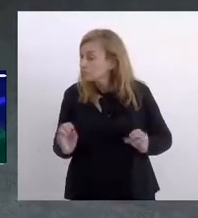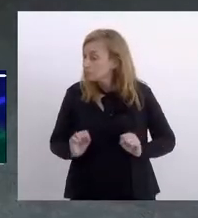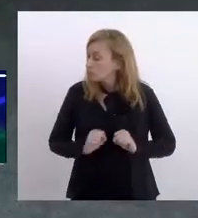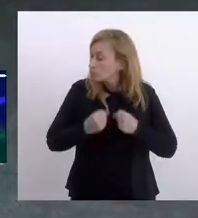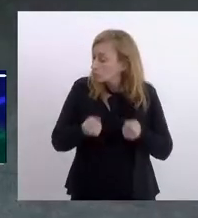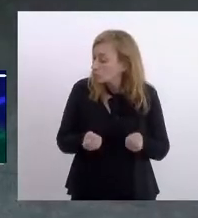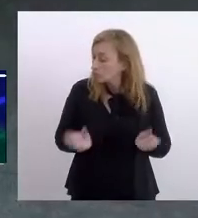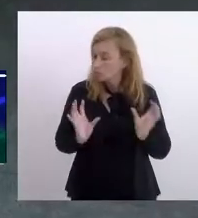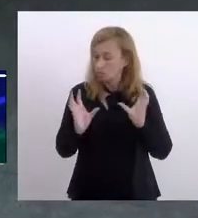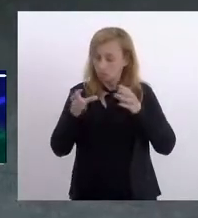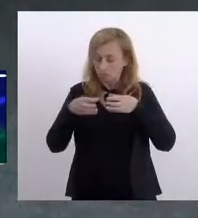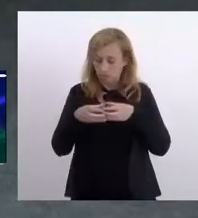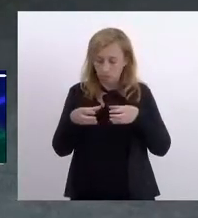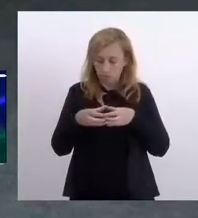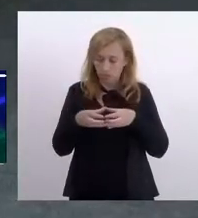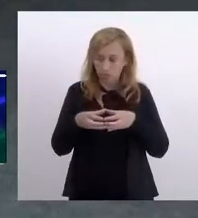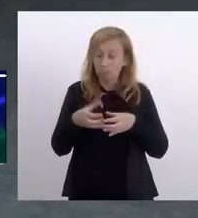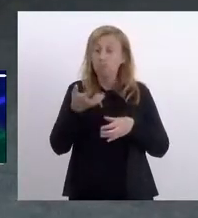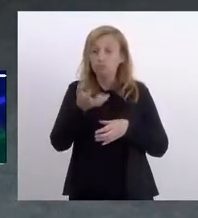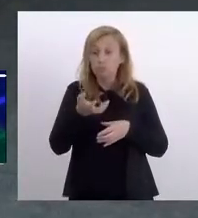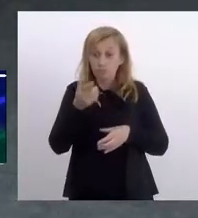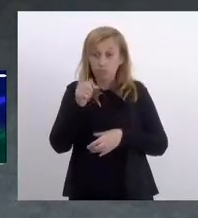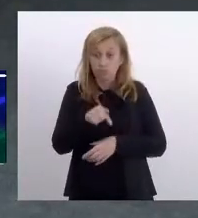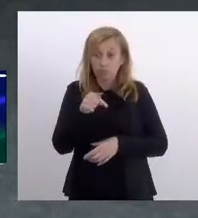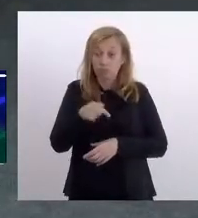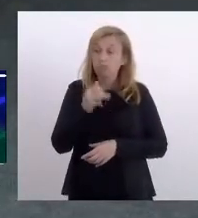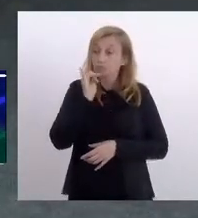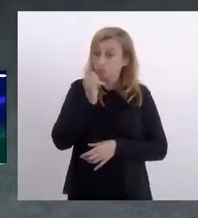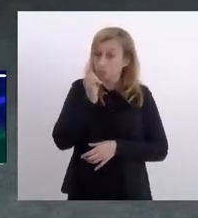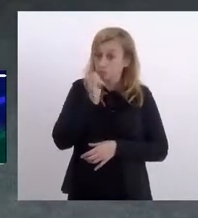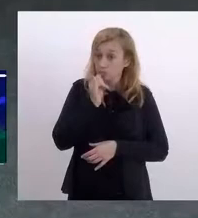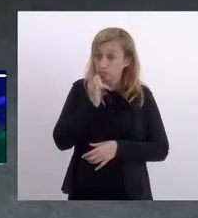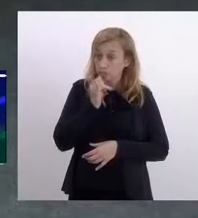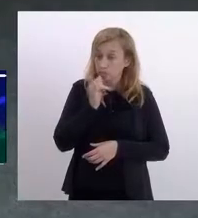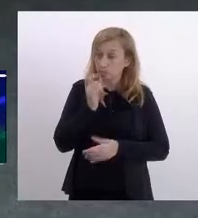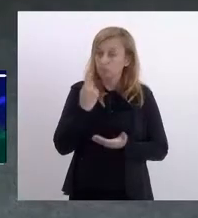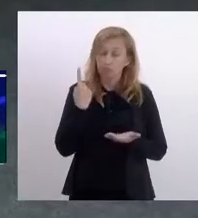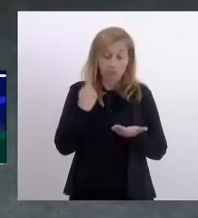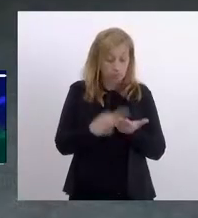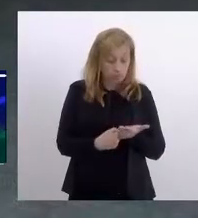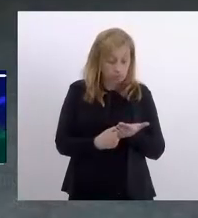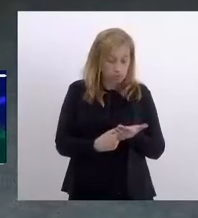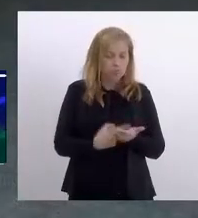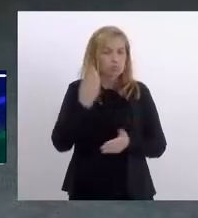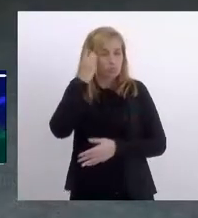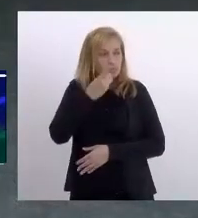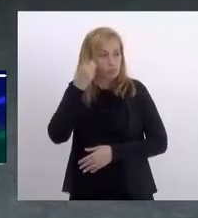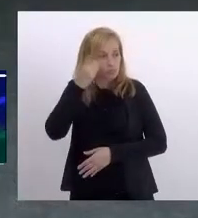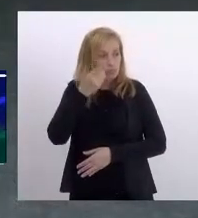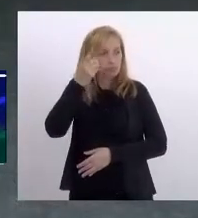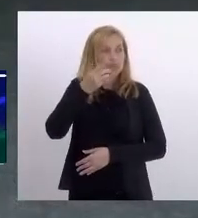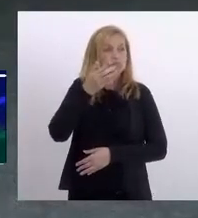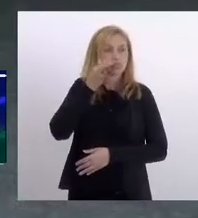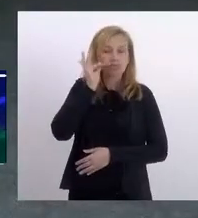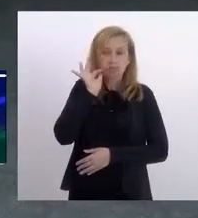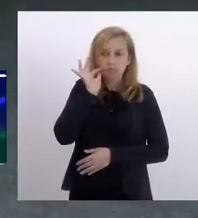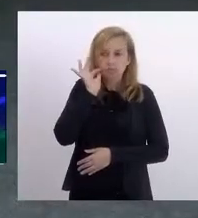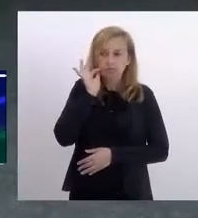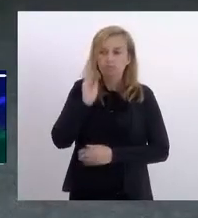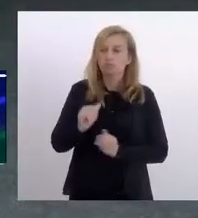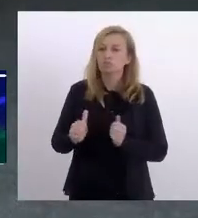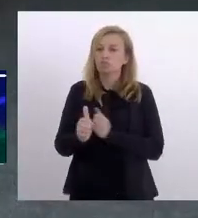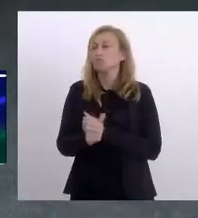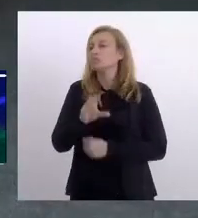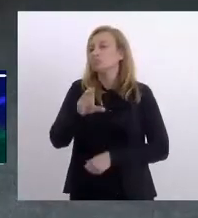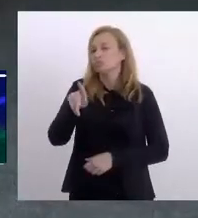esforço coletivo e quero aqui dar o meu relato do comprometimento do deputado Flávio Serafini à frente